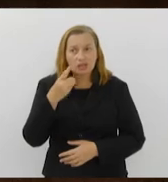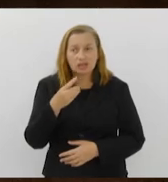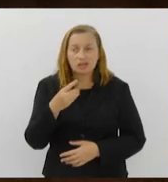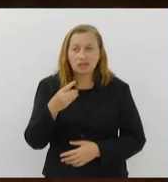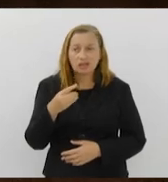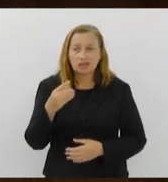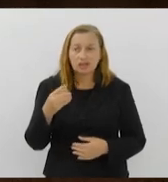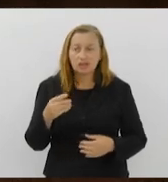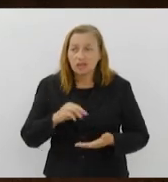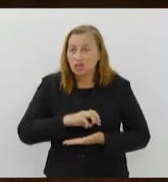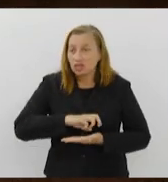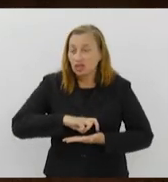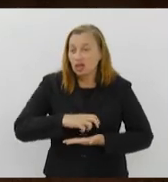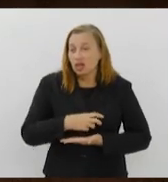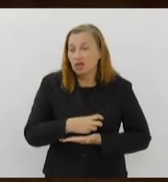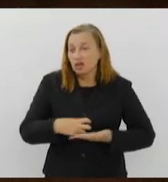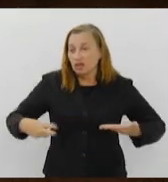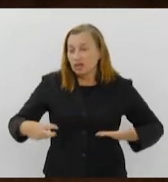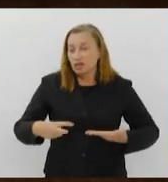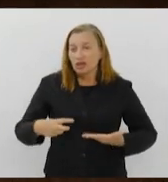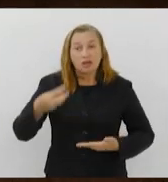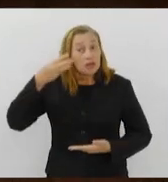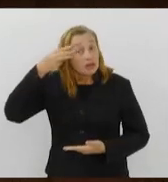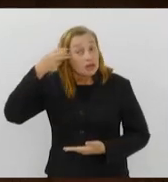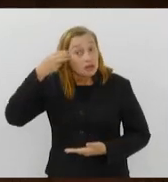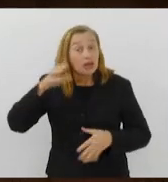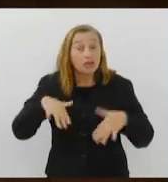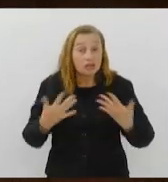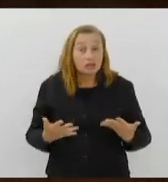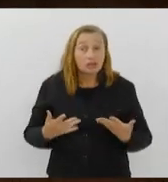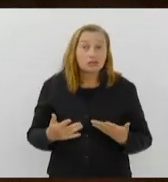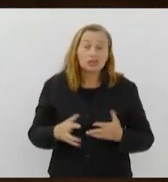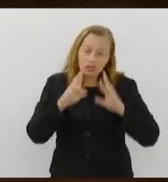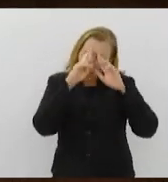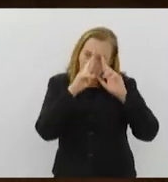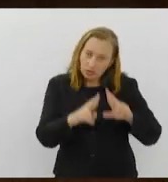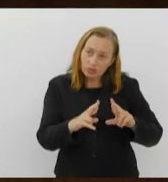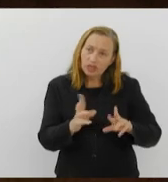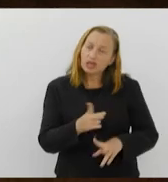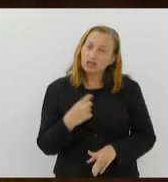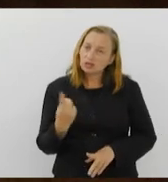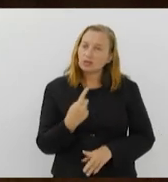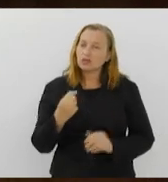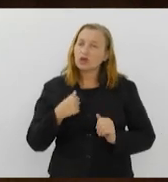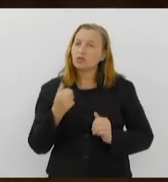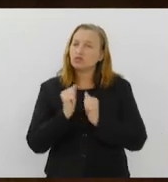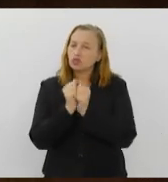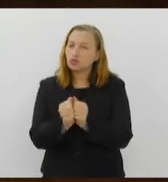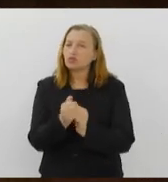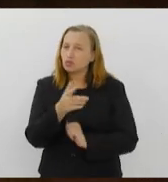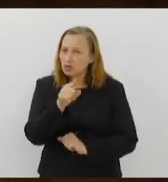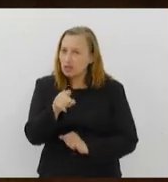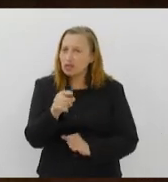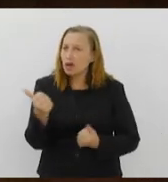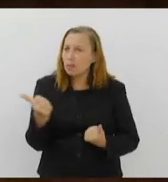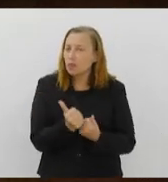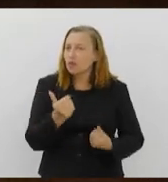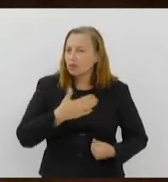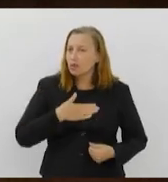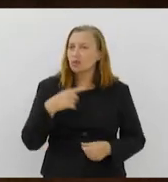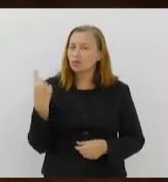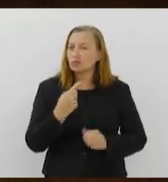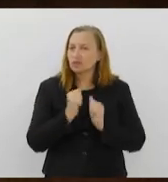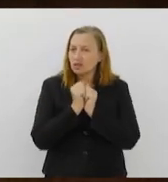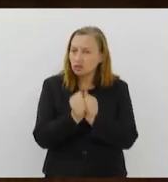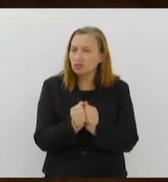Witz. Então, esse parlamento aqui tem que ser respeitado. Entendeu, Pobel? Eu estou junto com você, pode contar comigo que a gente vai estar